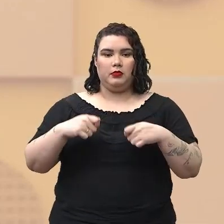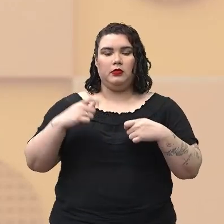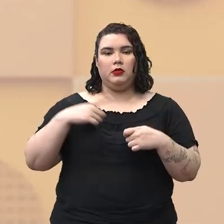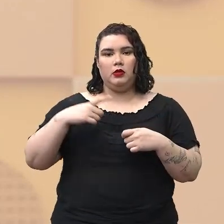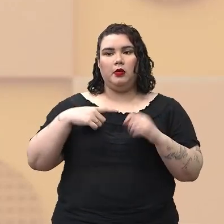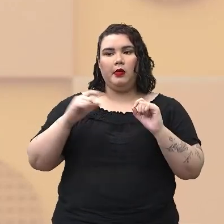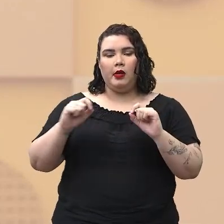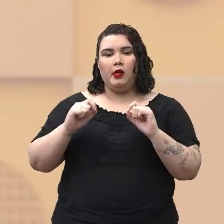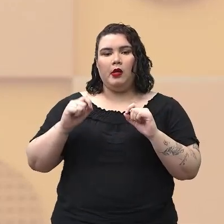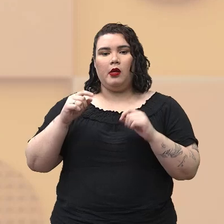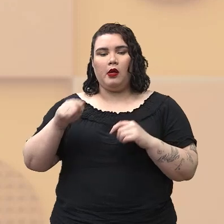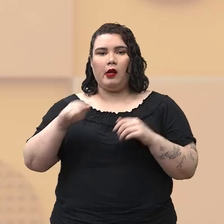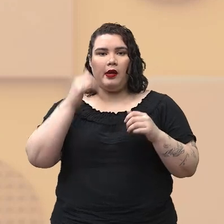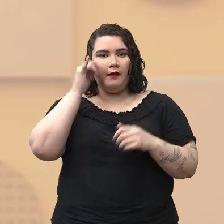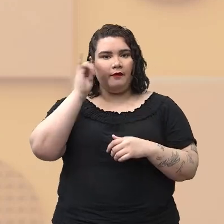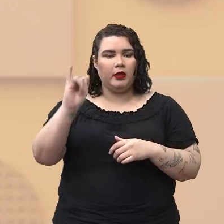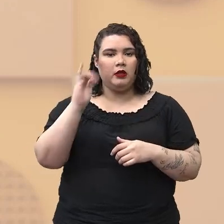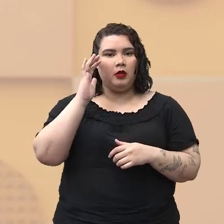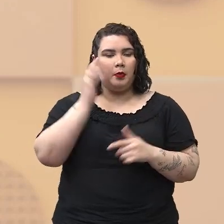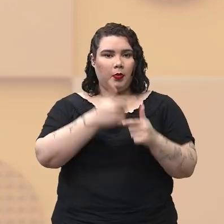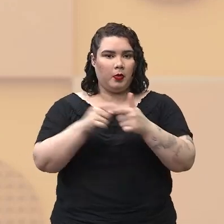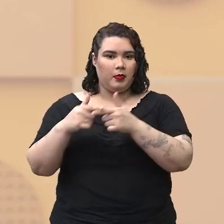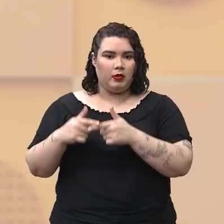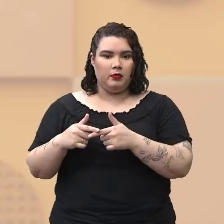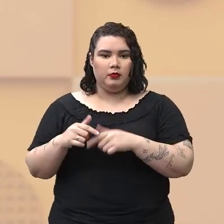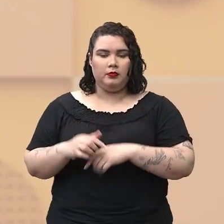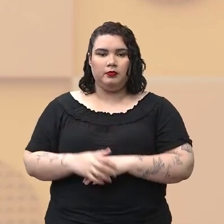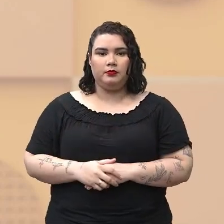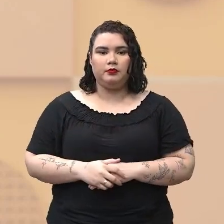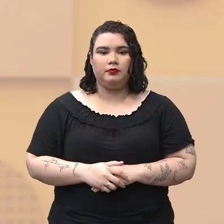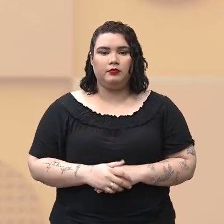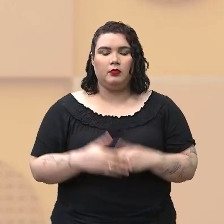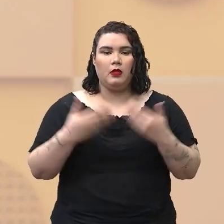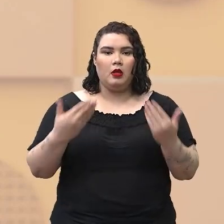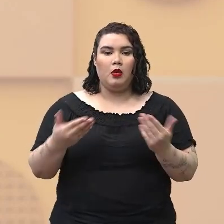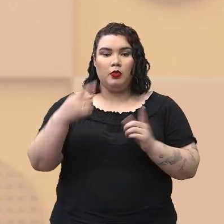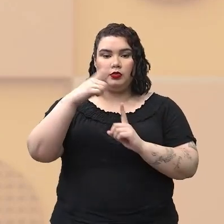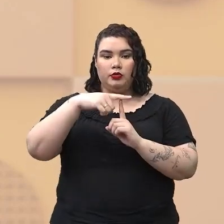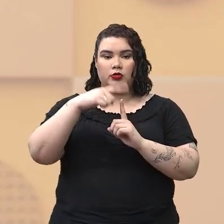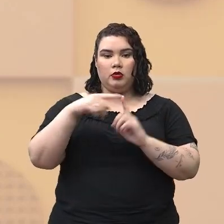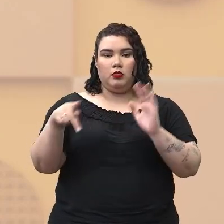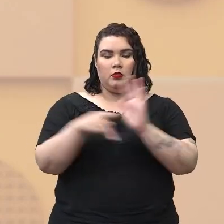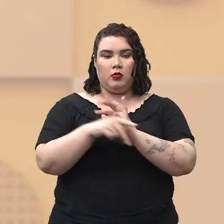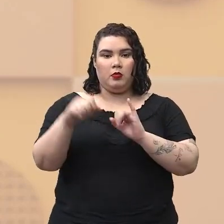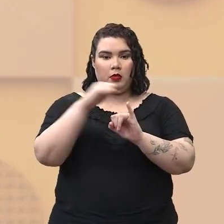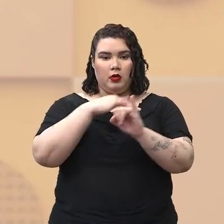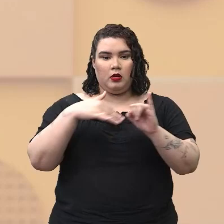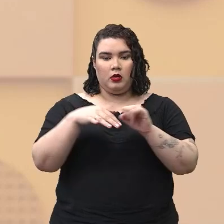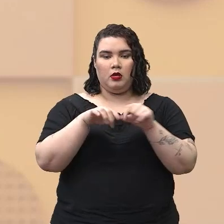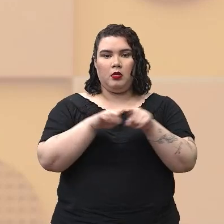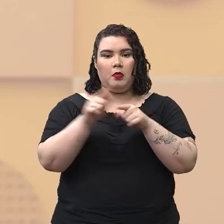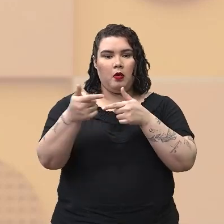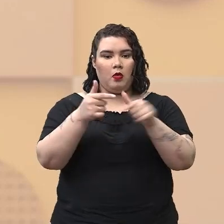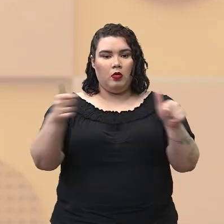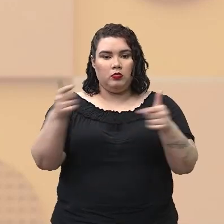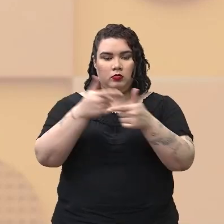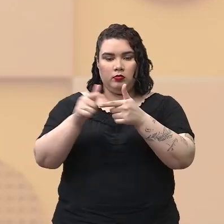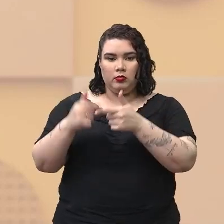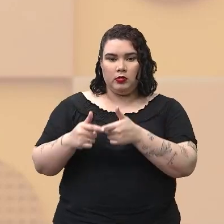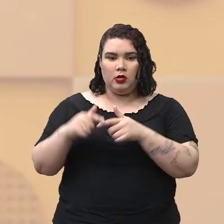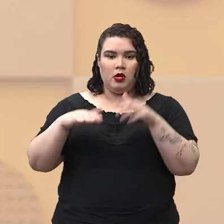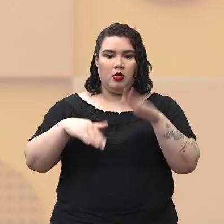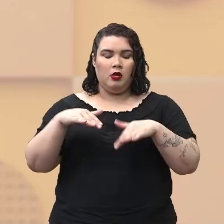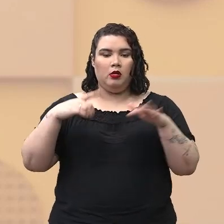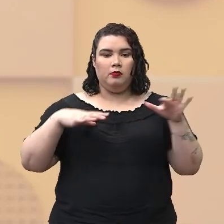também para que esse tipo de conflito não ocorra. Gente, esse tipo de mediação desse caso das Malvinas e de todos os outros casos,